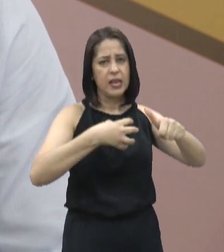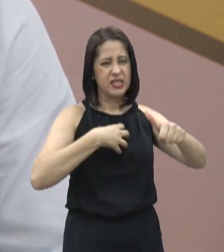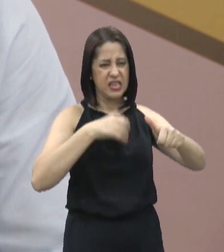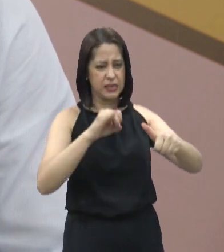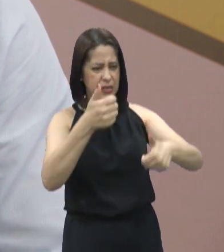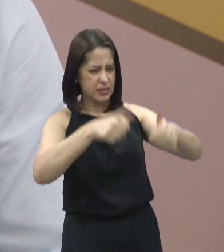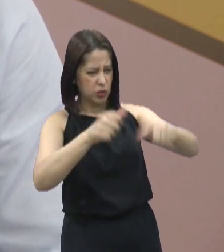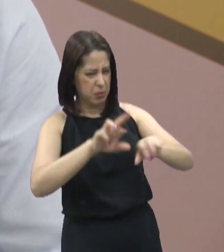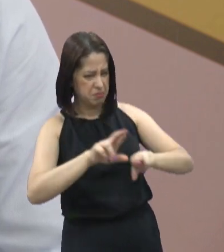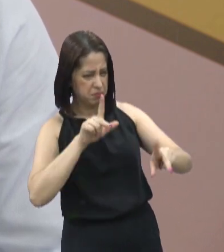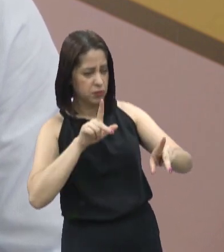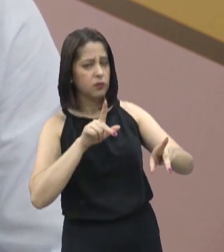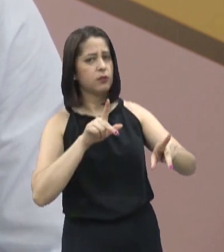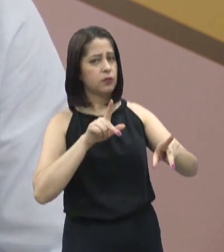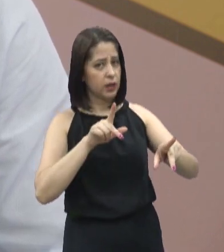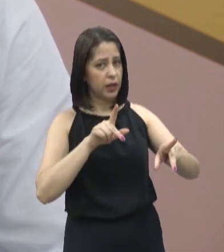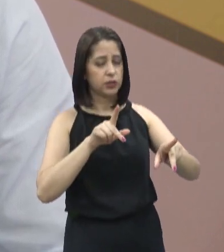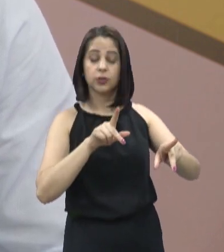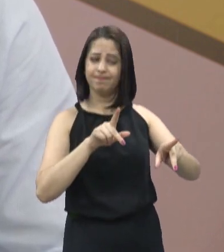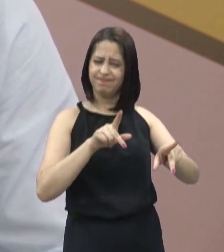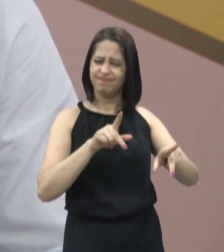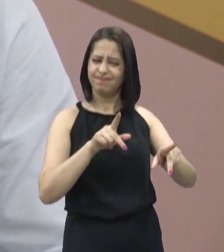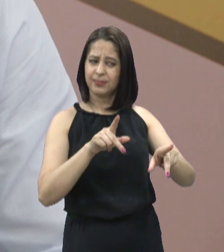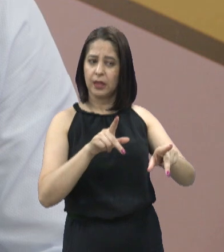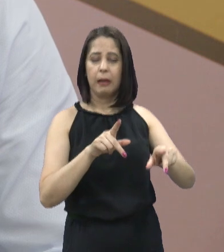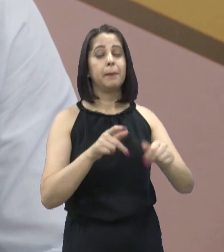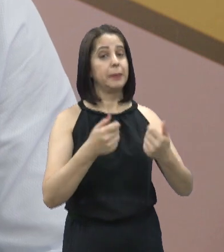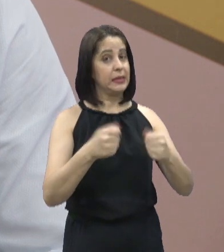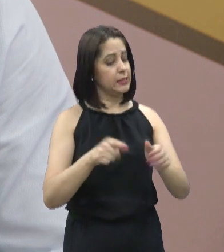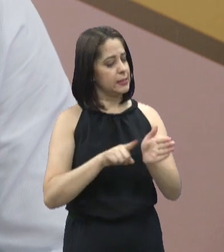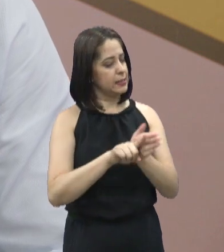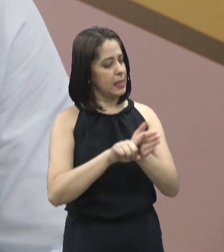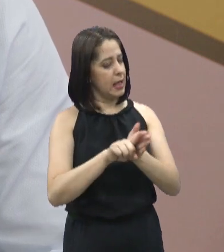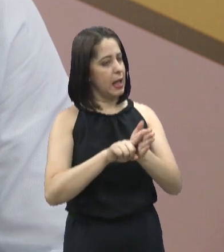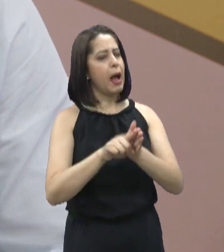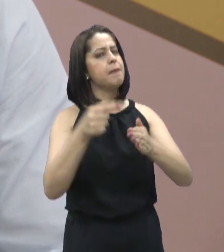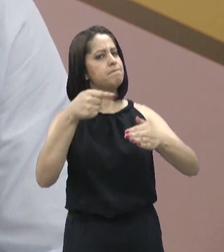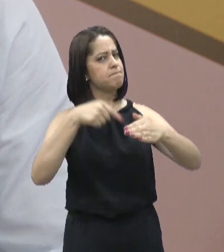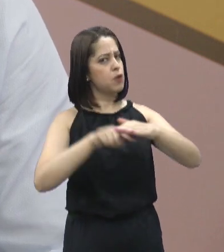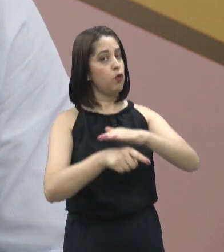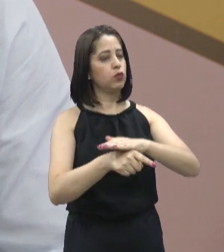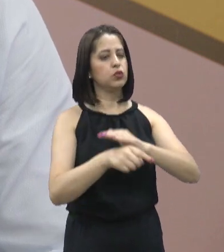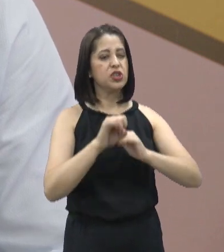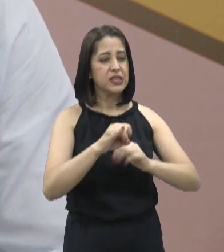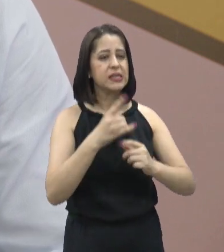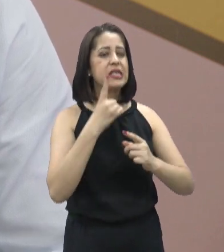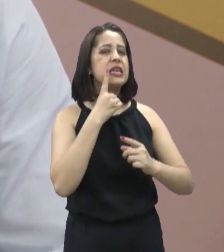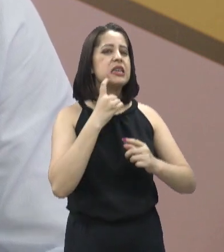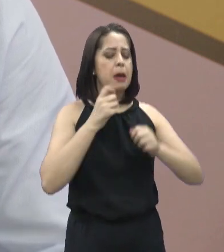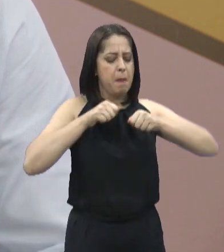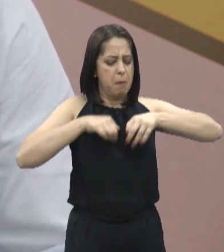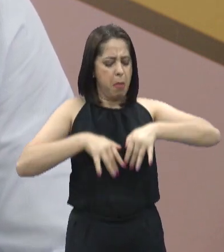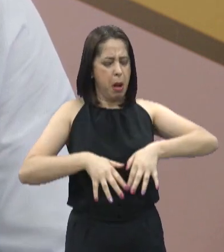sintoma diferente, não é bom negligenciar, é sempre bom investigar. Algum sangramento